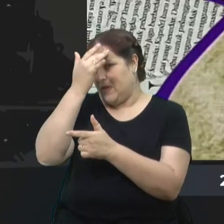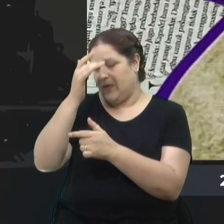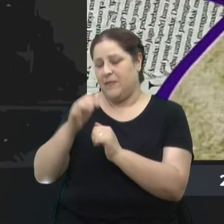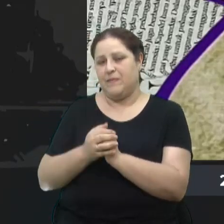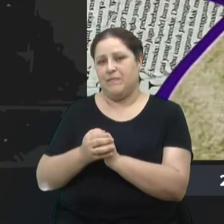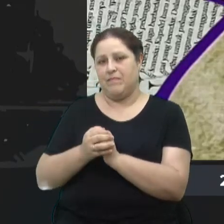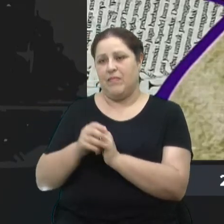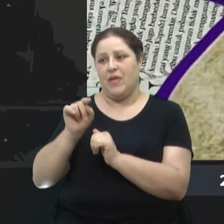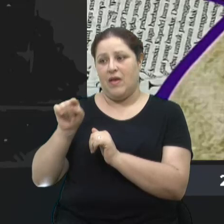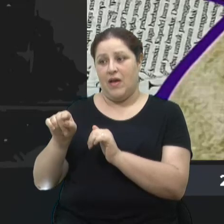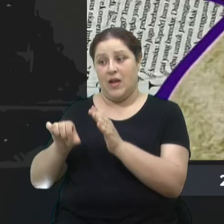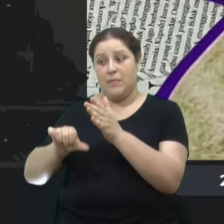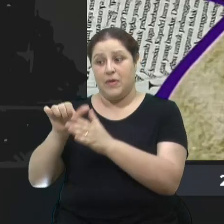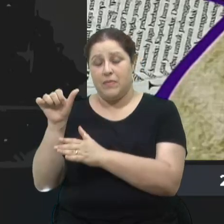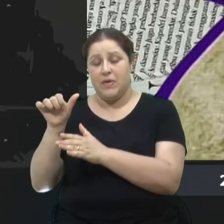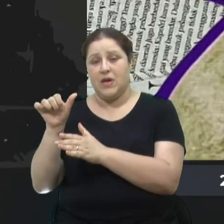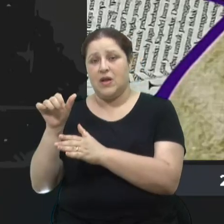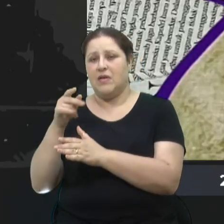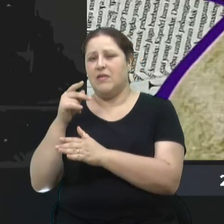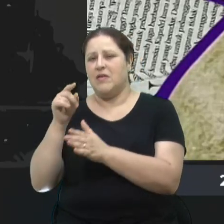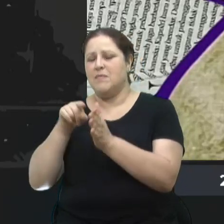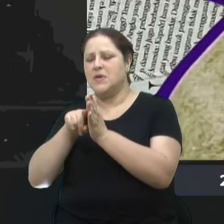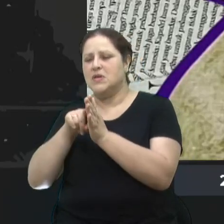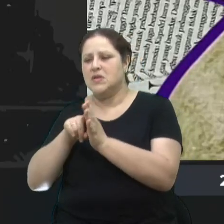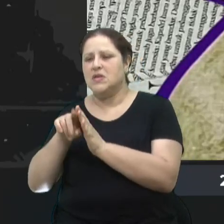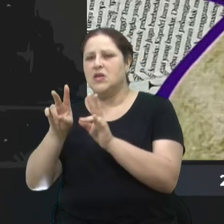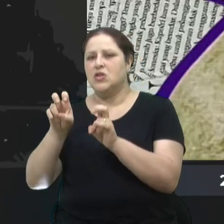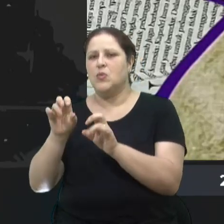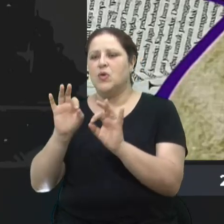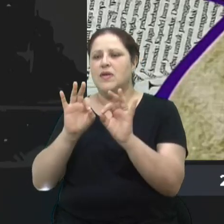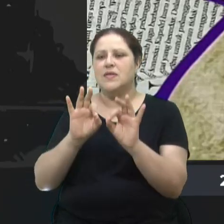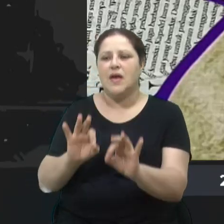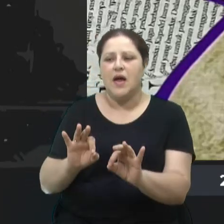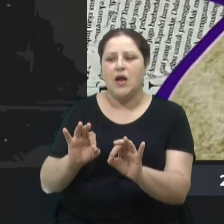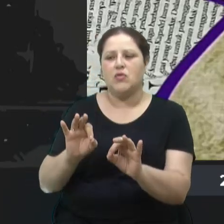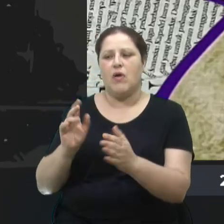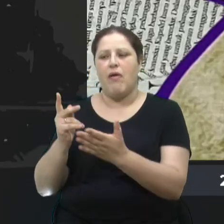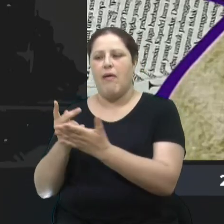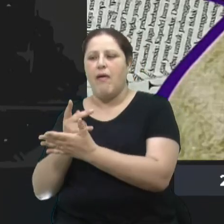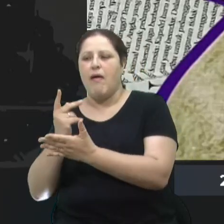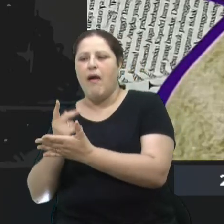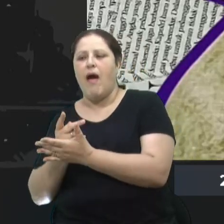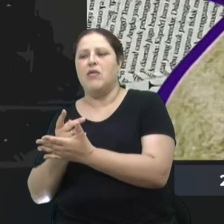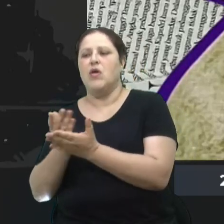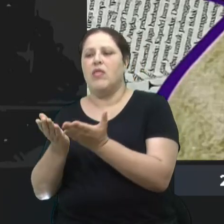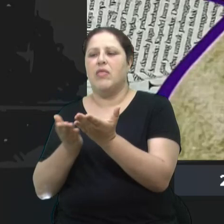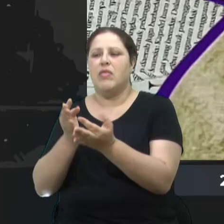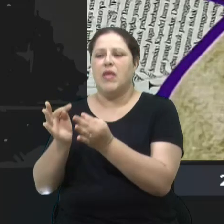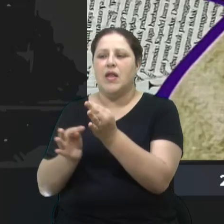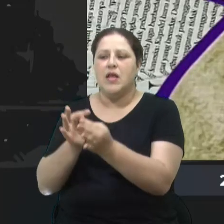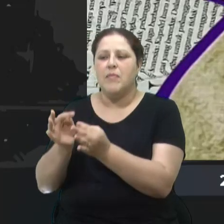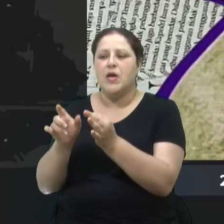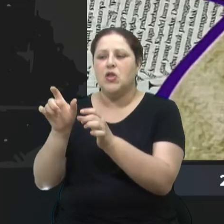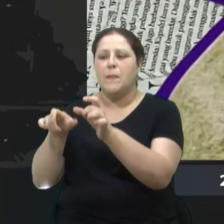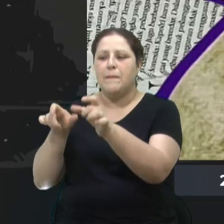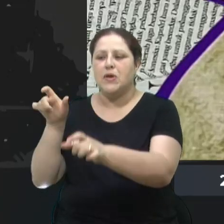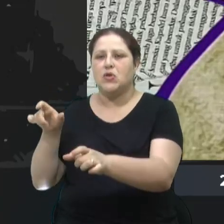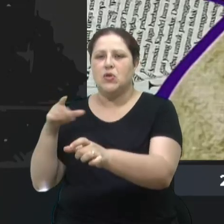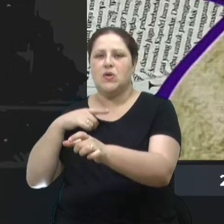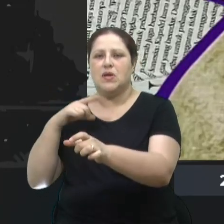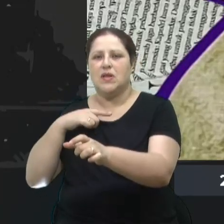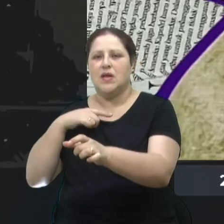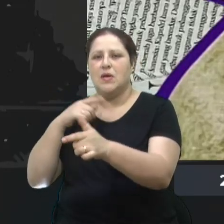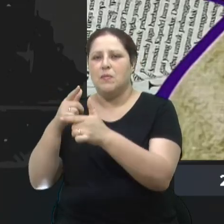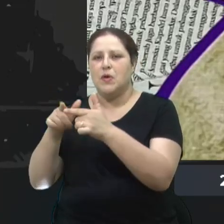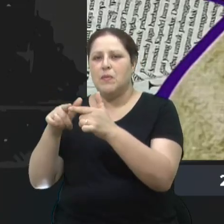ou não para o tratamento de pessoas com problemas de saúde mental. Ela envolveu